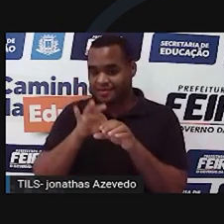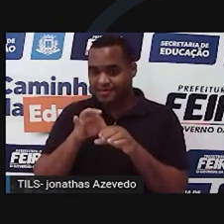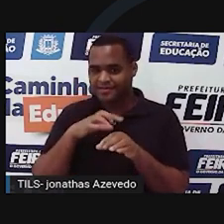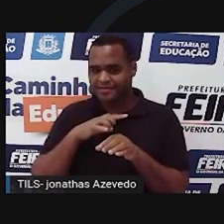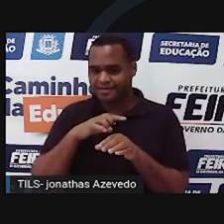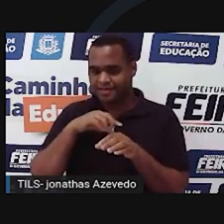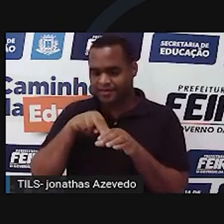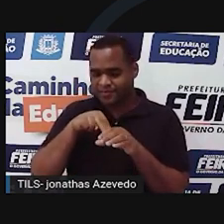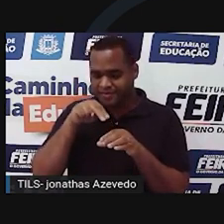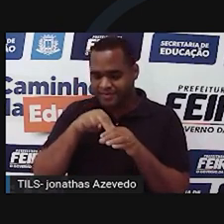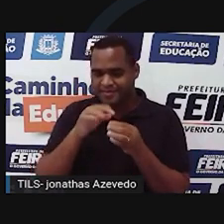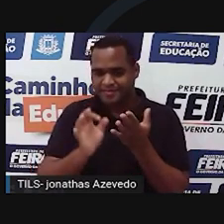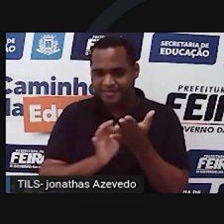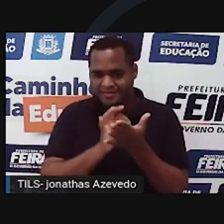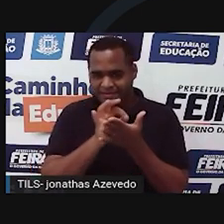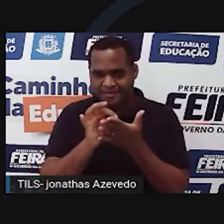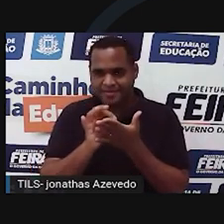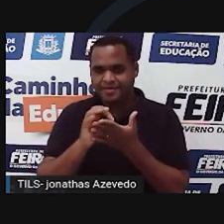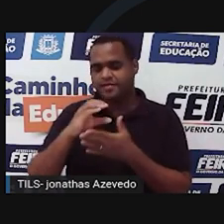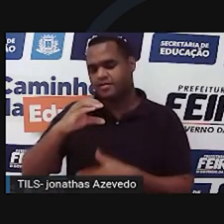no citoplasma